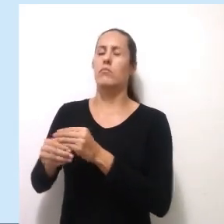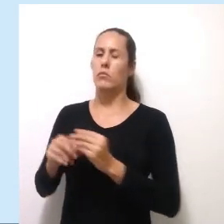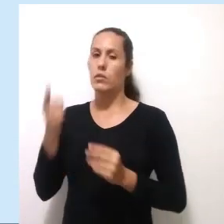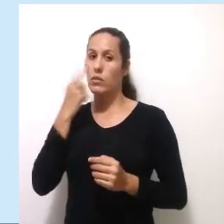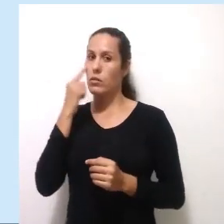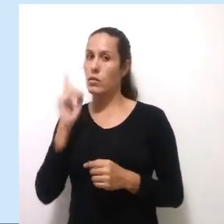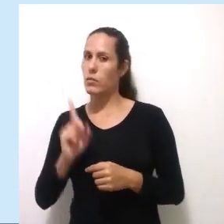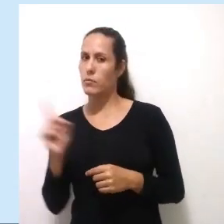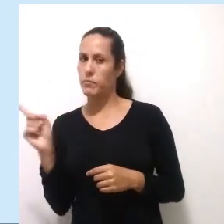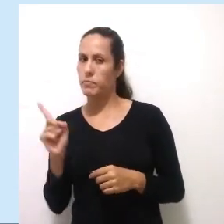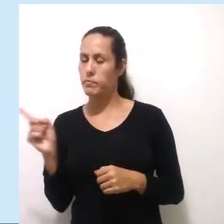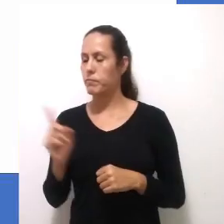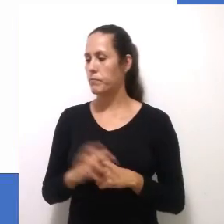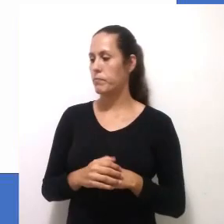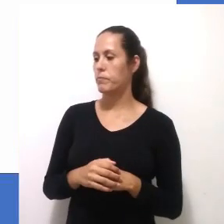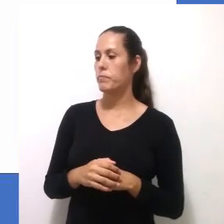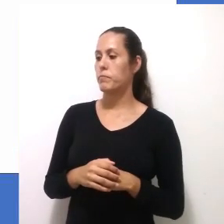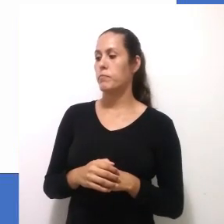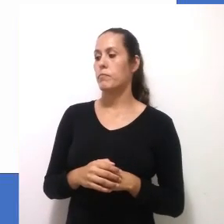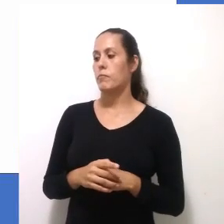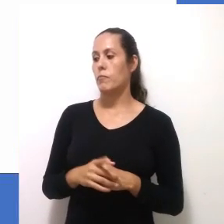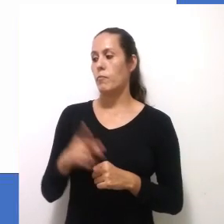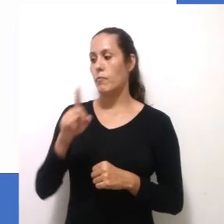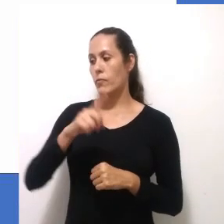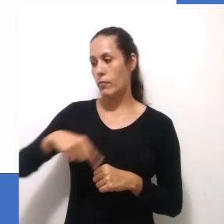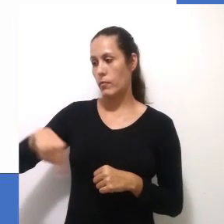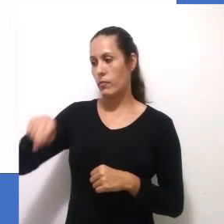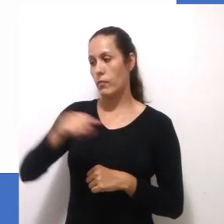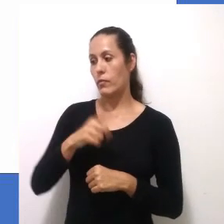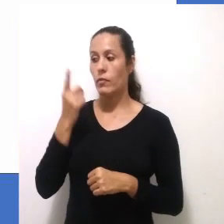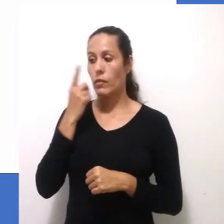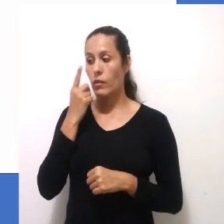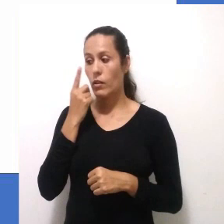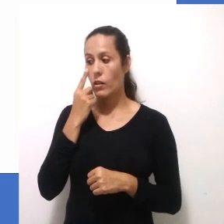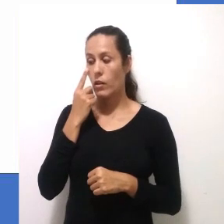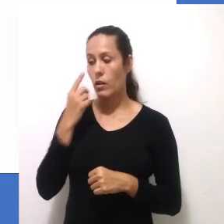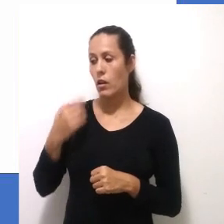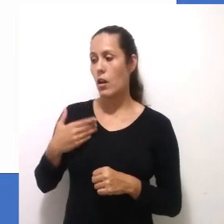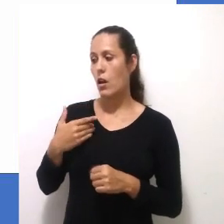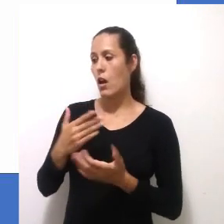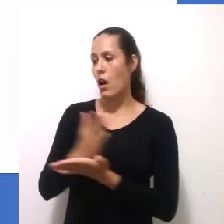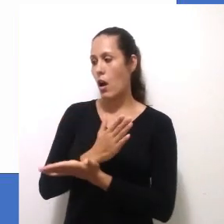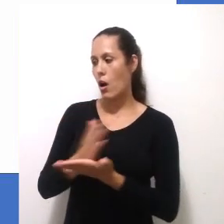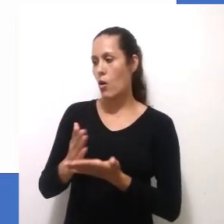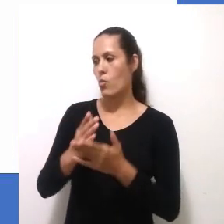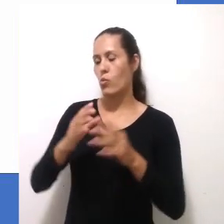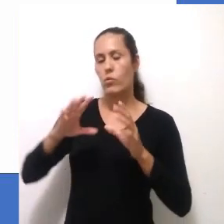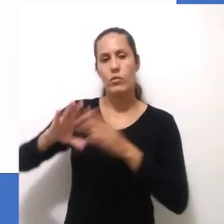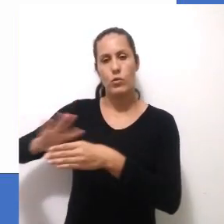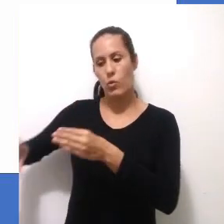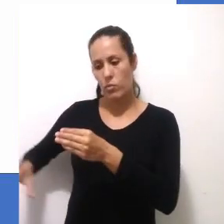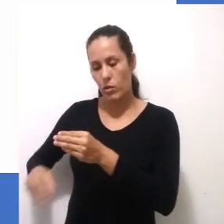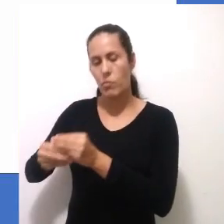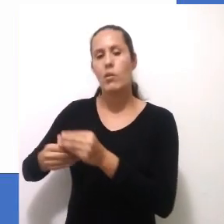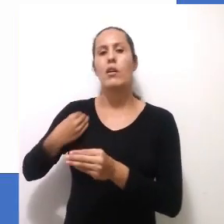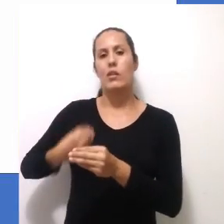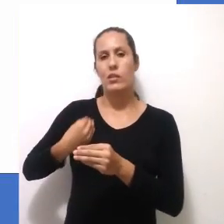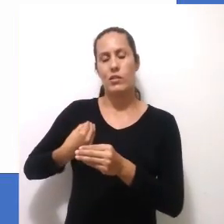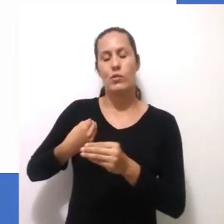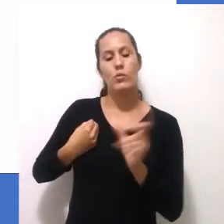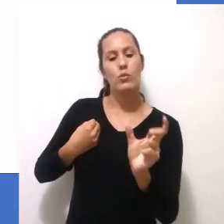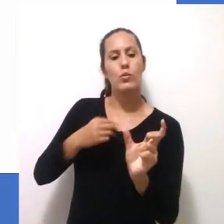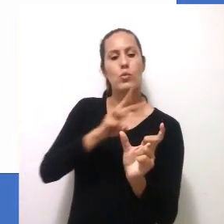no próximo slide. Então, percebam aí que as times expressions também estão presentes no will,